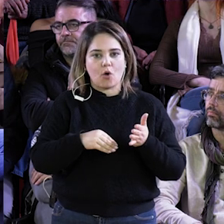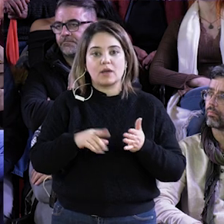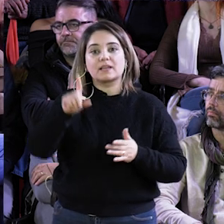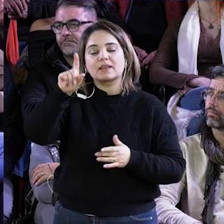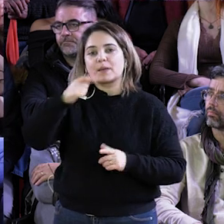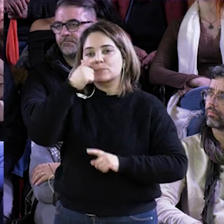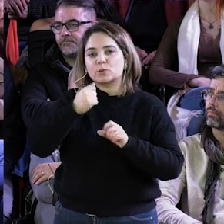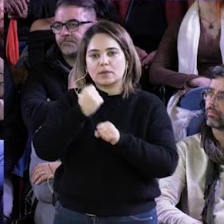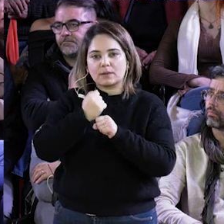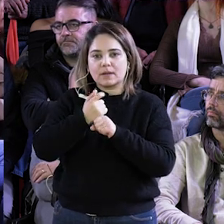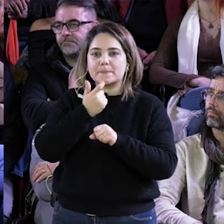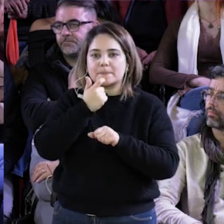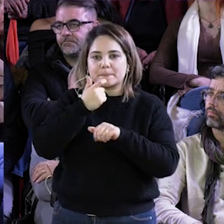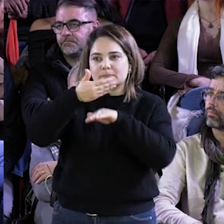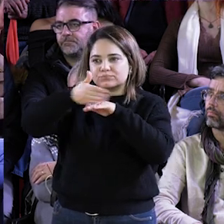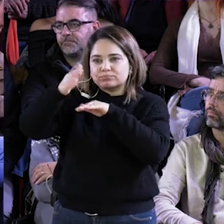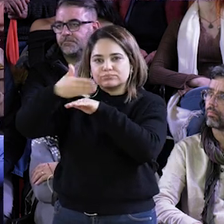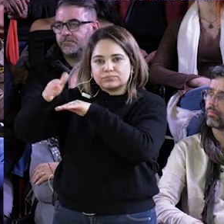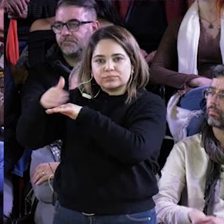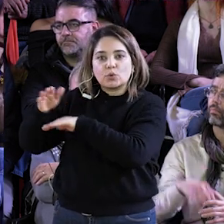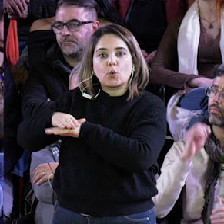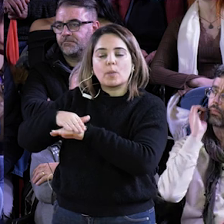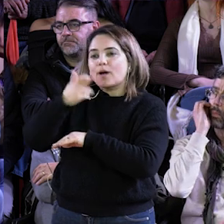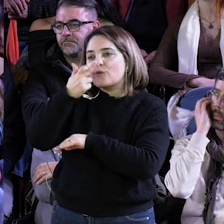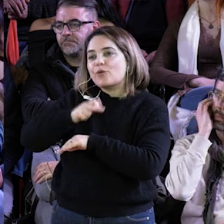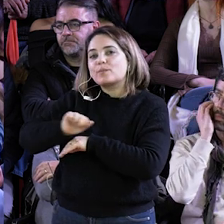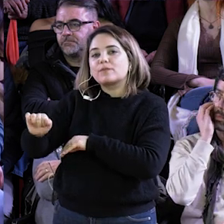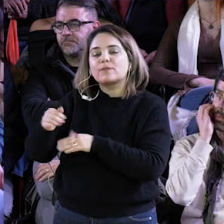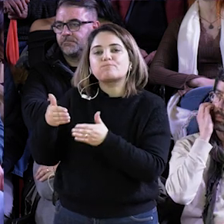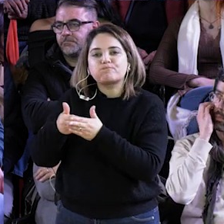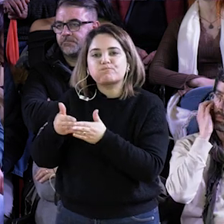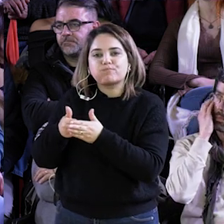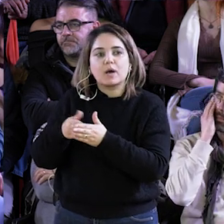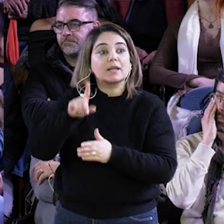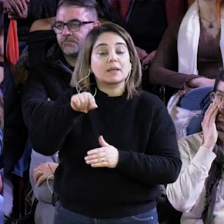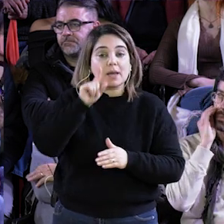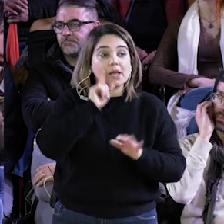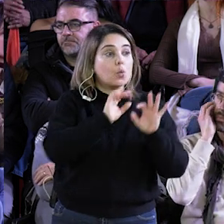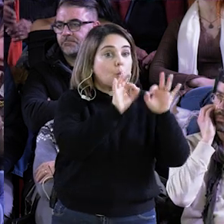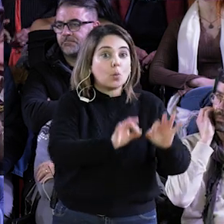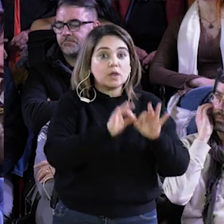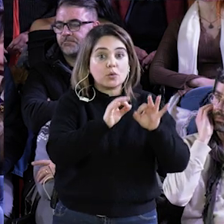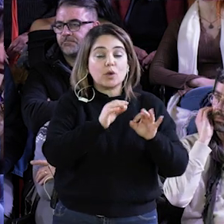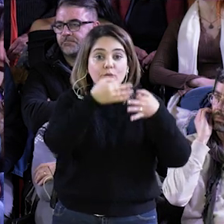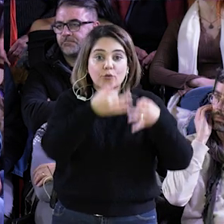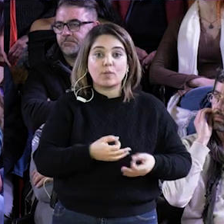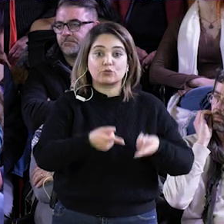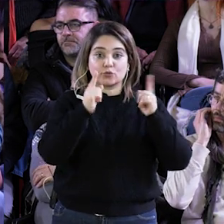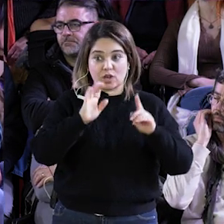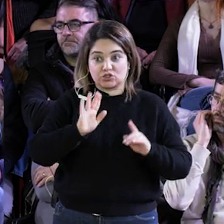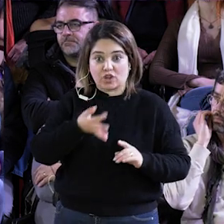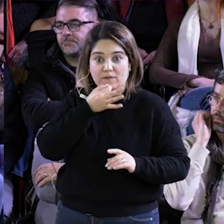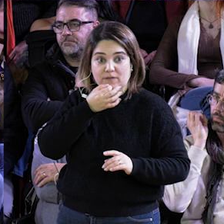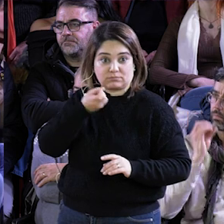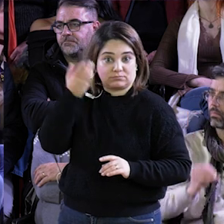boicotem administrativamente como estão a fazer o acesso à reforma que eles ganharam. Para cuidarmos das cuidadoras informais, já muito se falou delas nesta campanha,